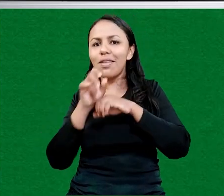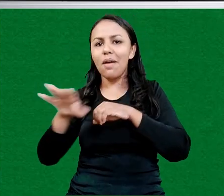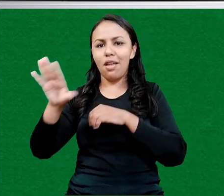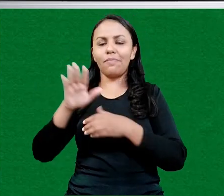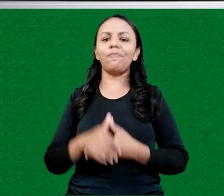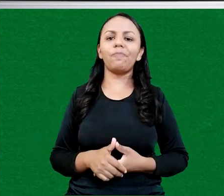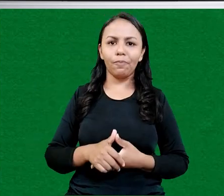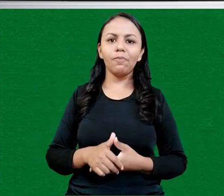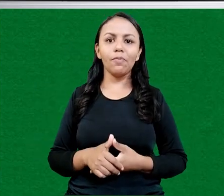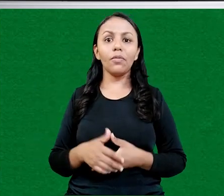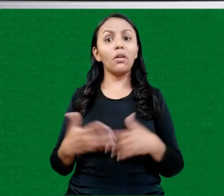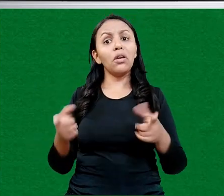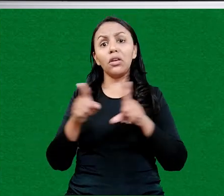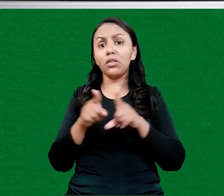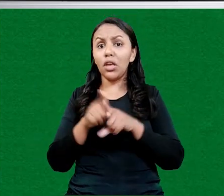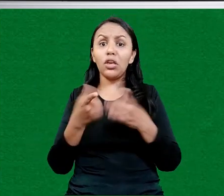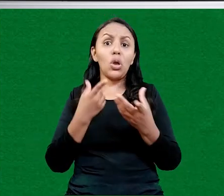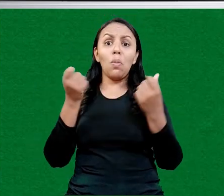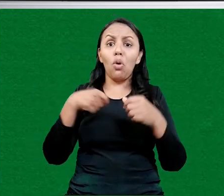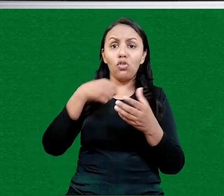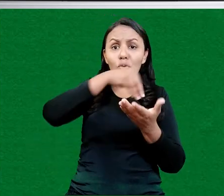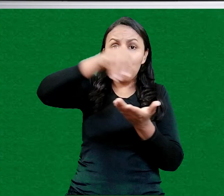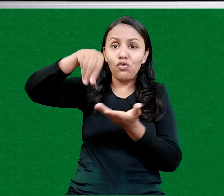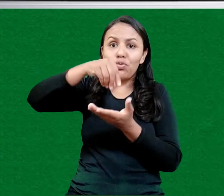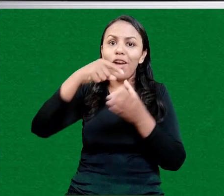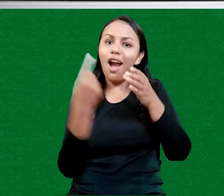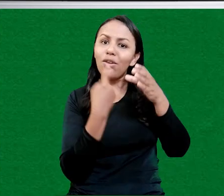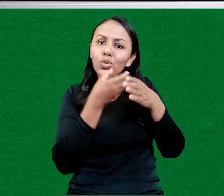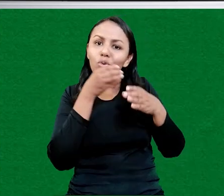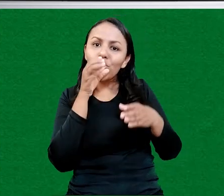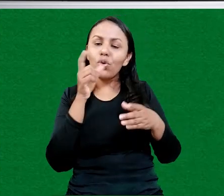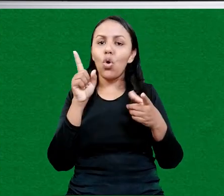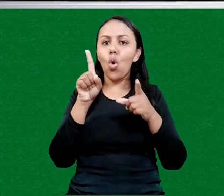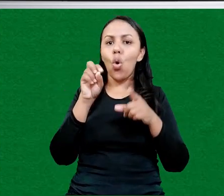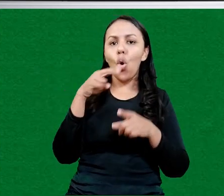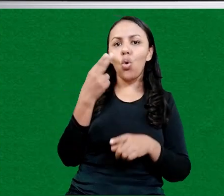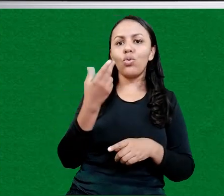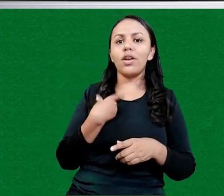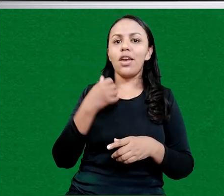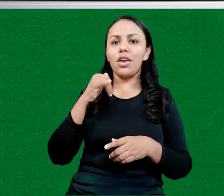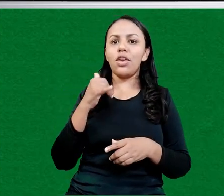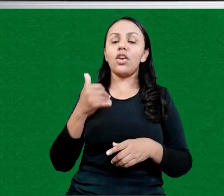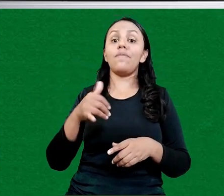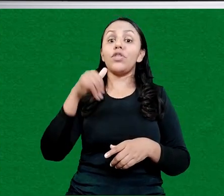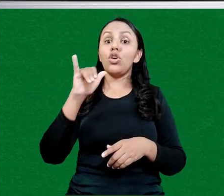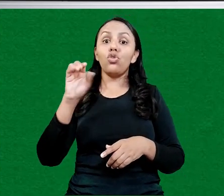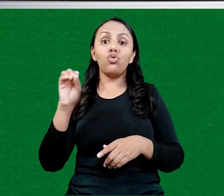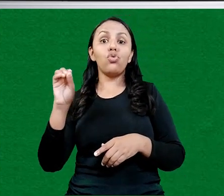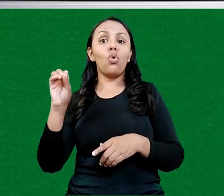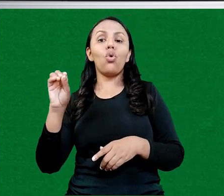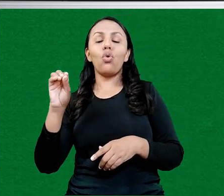você pode colocar em preparações, numa vitamina de fruta, no próprio iogurte. Sempre que for comprar iogurte,